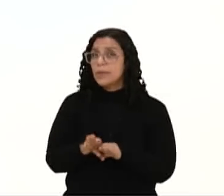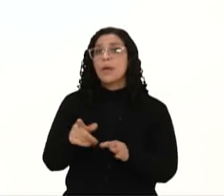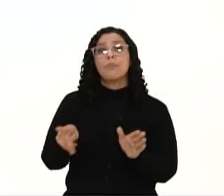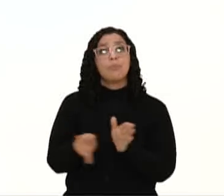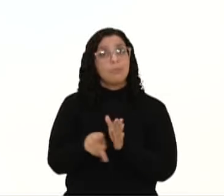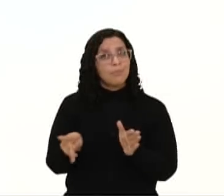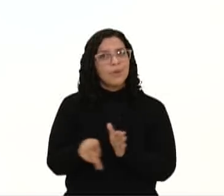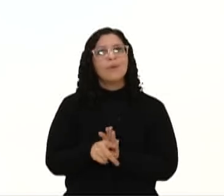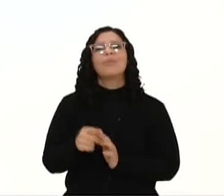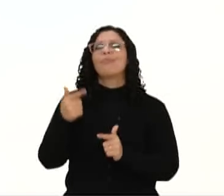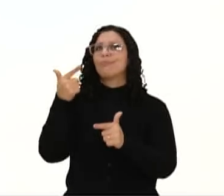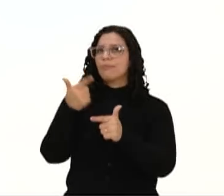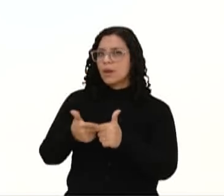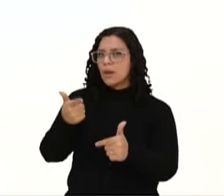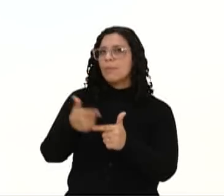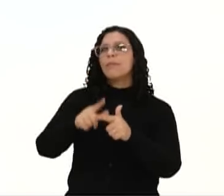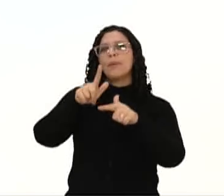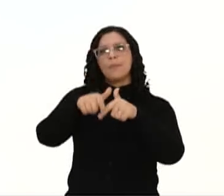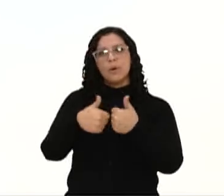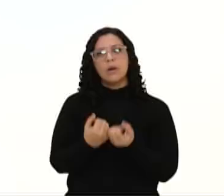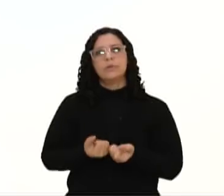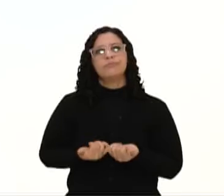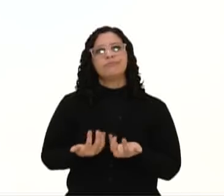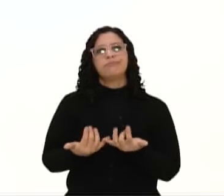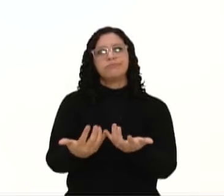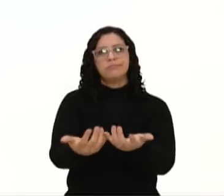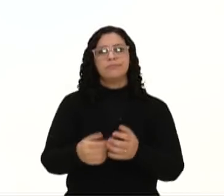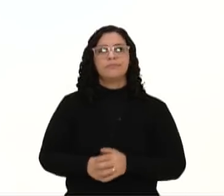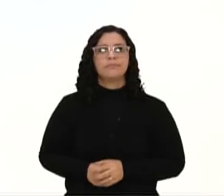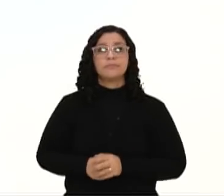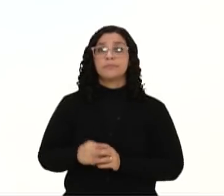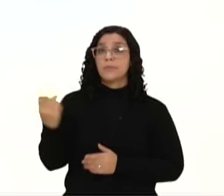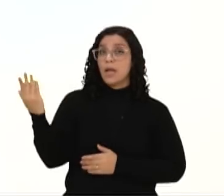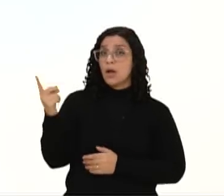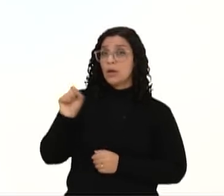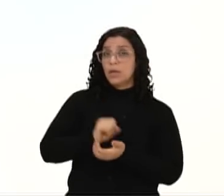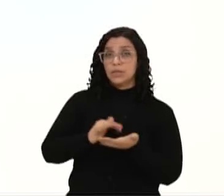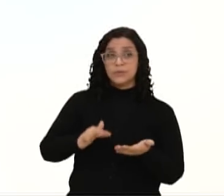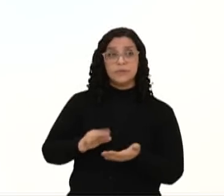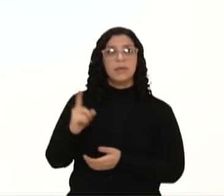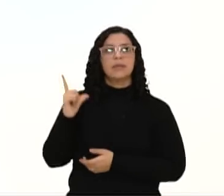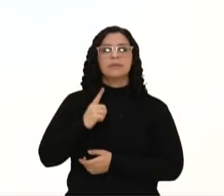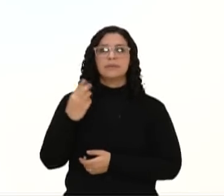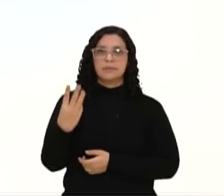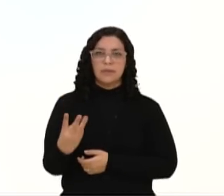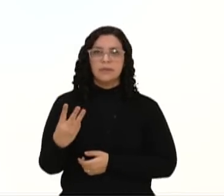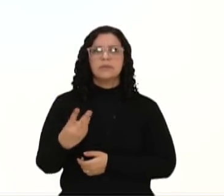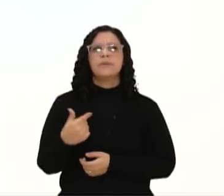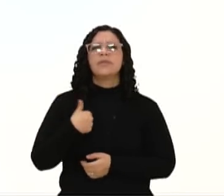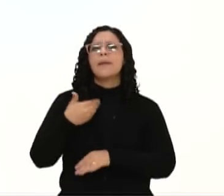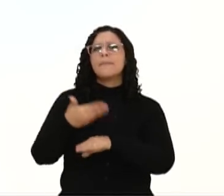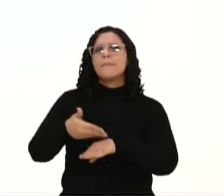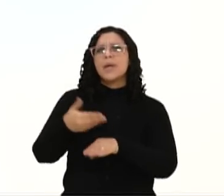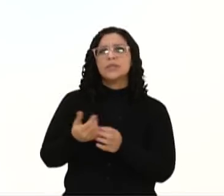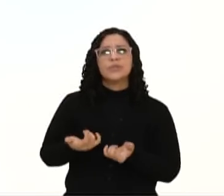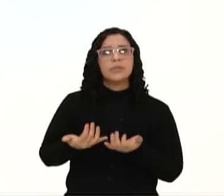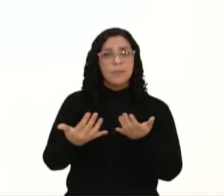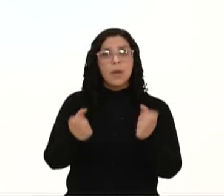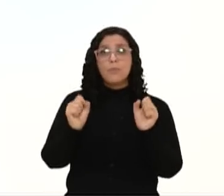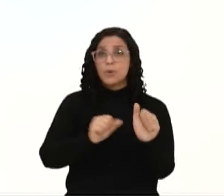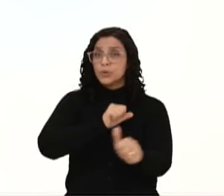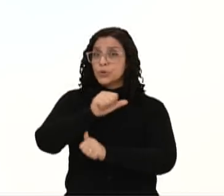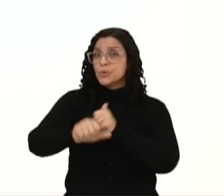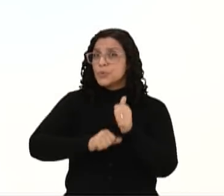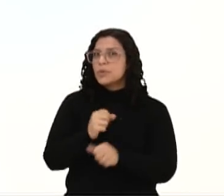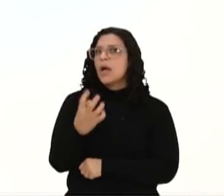são consequências ali das queimadas, ok? Atividadezinha ali. A prática das queimadas pode